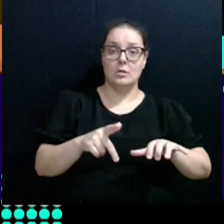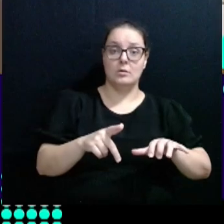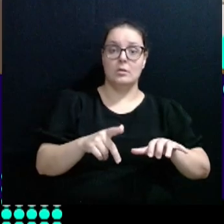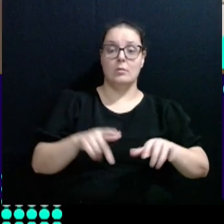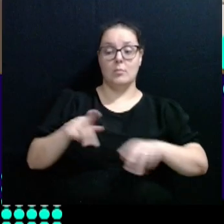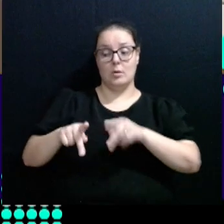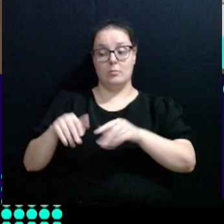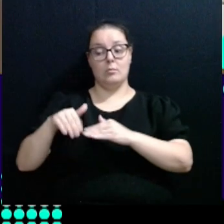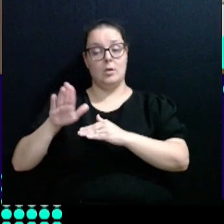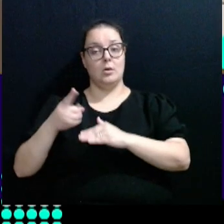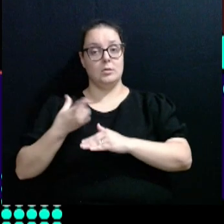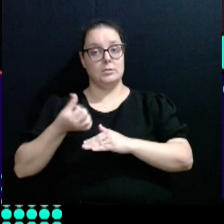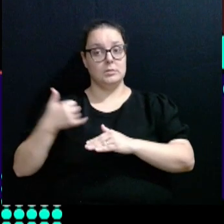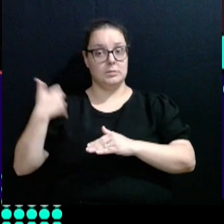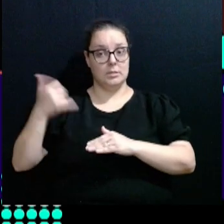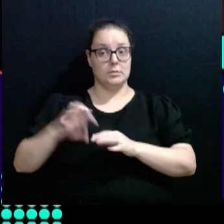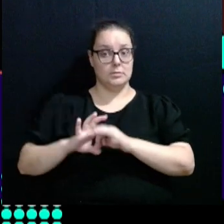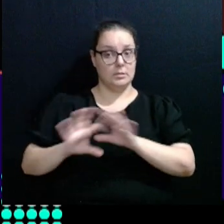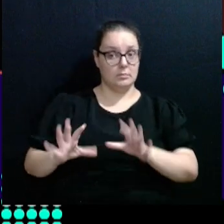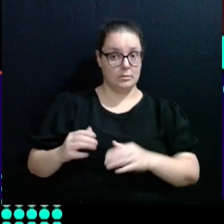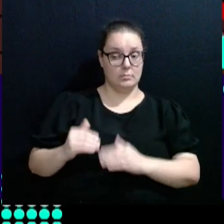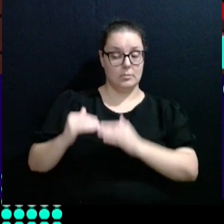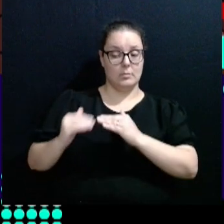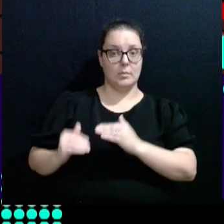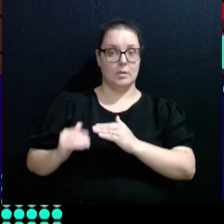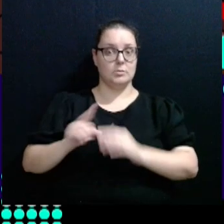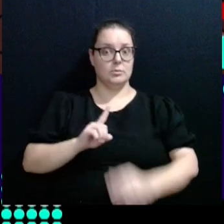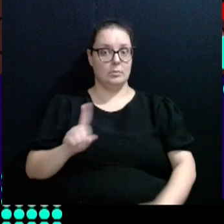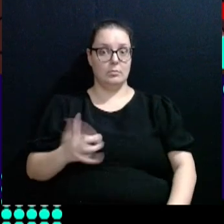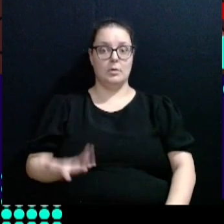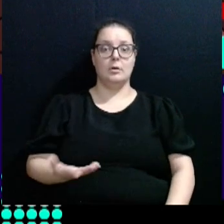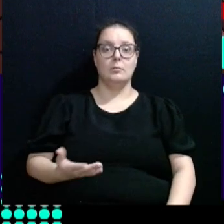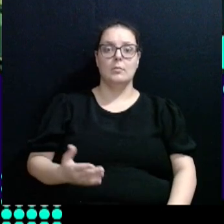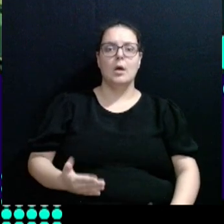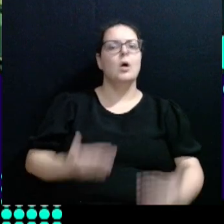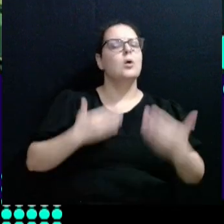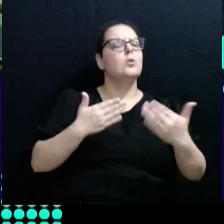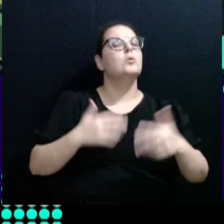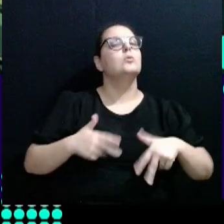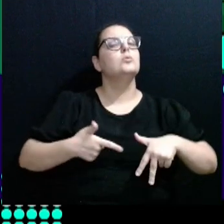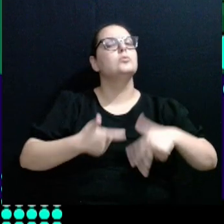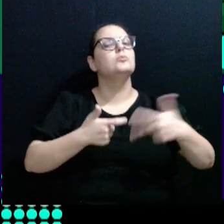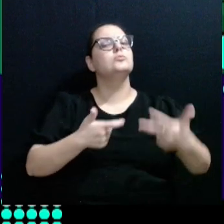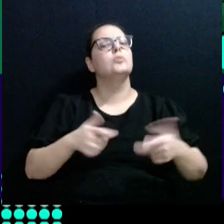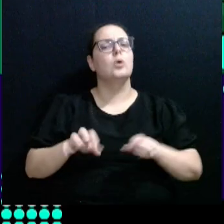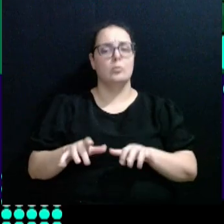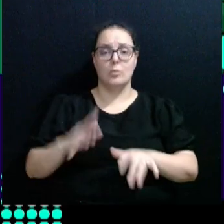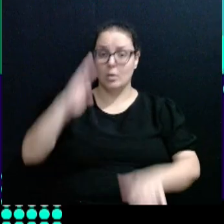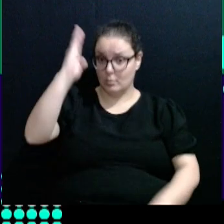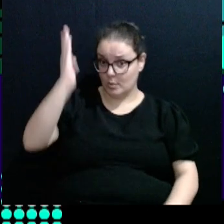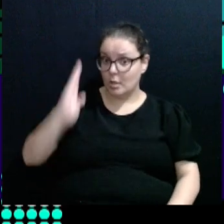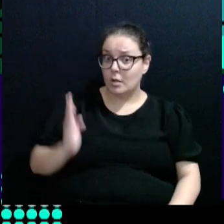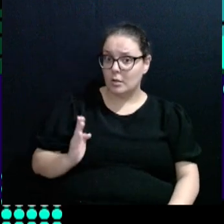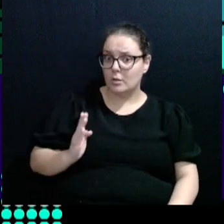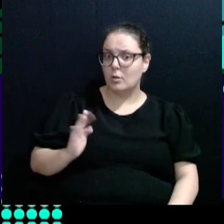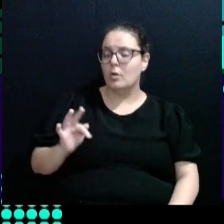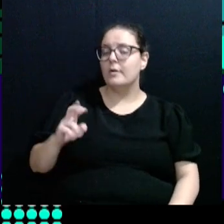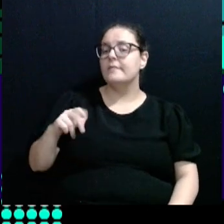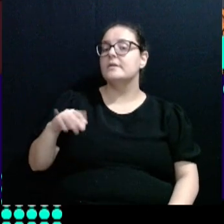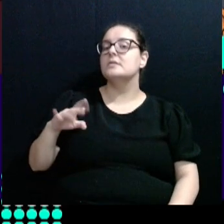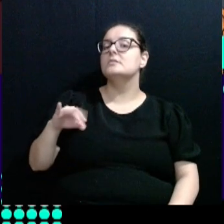história é centrada no desaparecimento e no suposto assassinato do pianista brasileiro Francisco Tenório Júnior